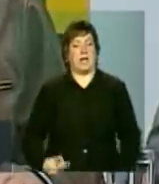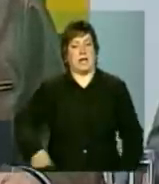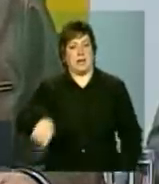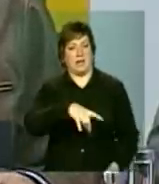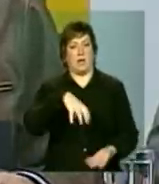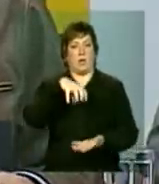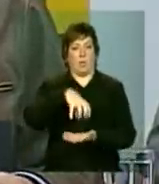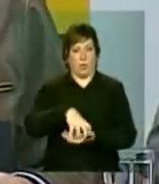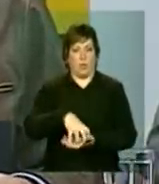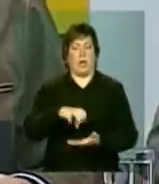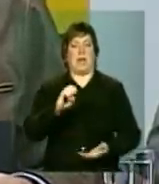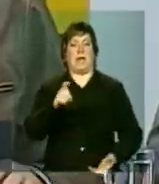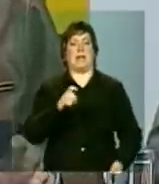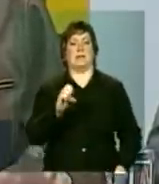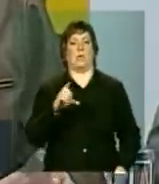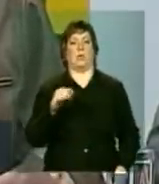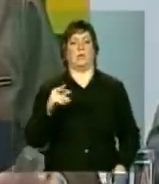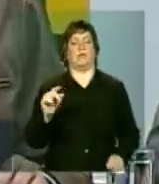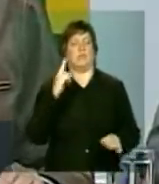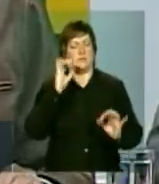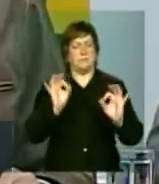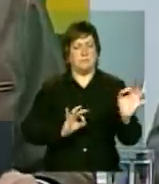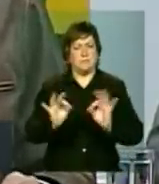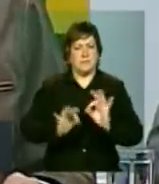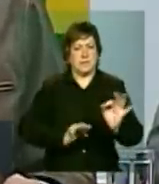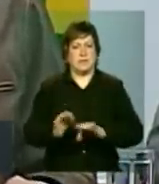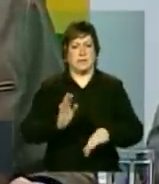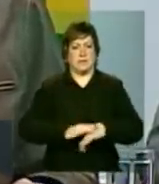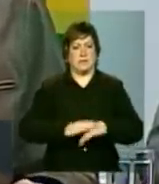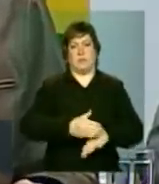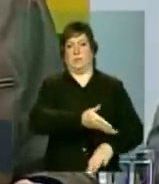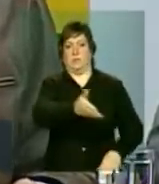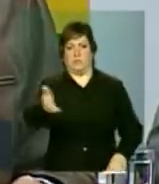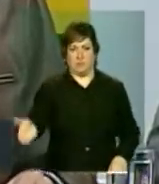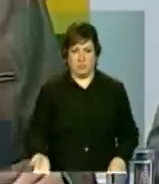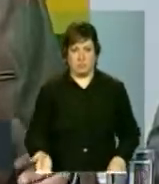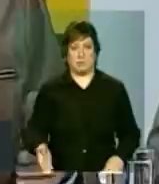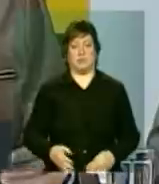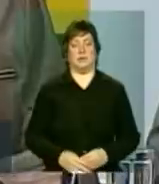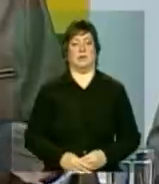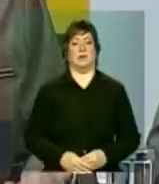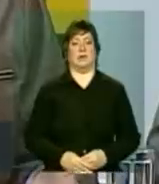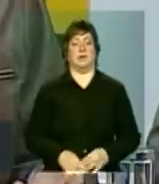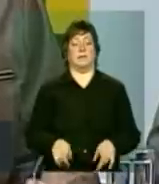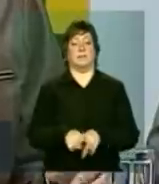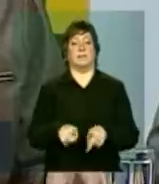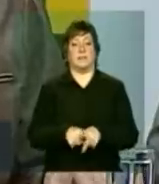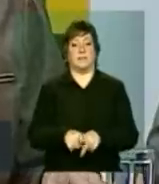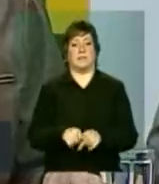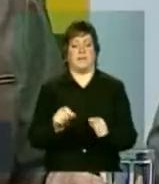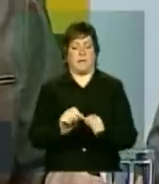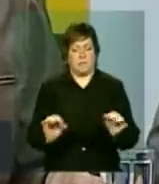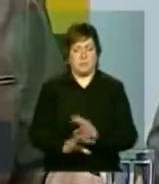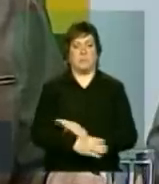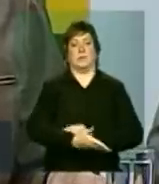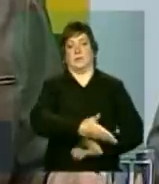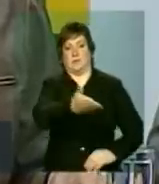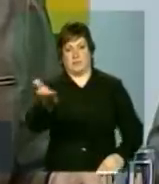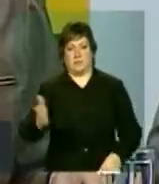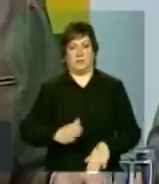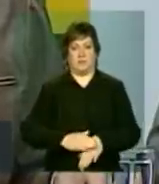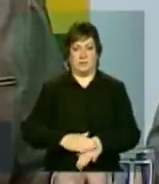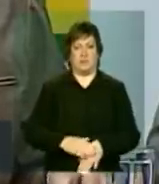grupo executivo elaborado por ele fechado por ele e